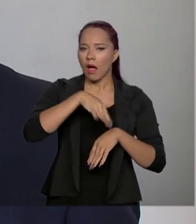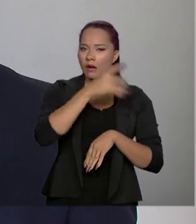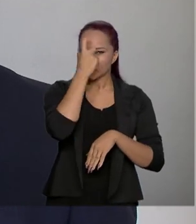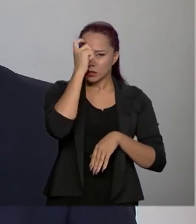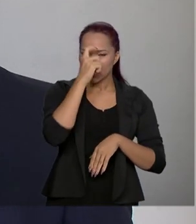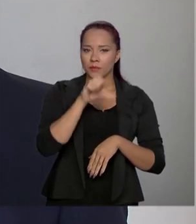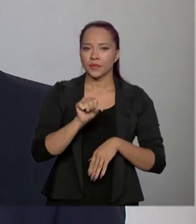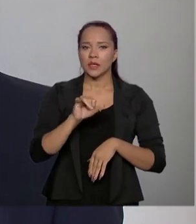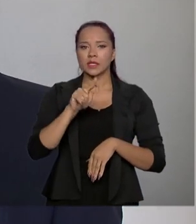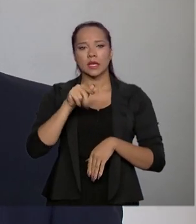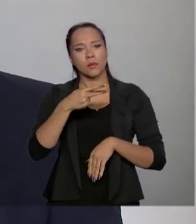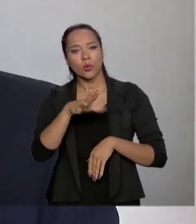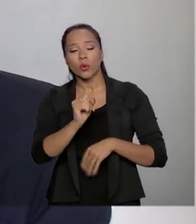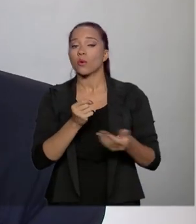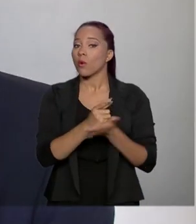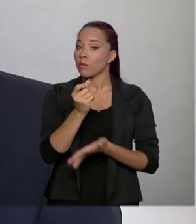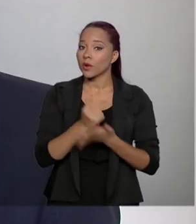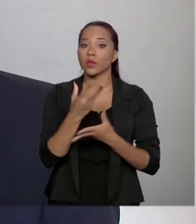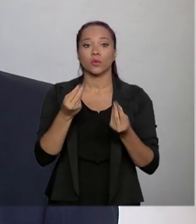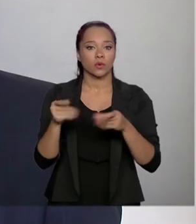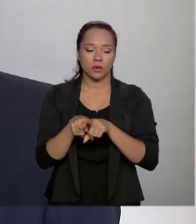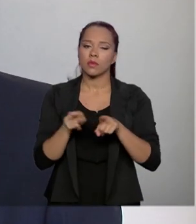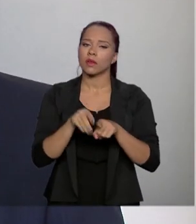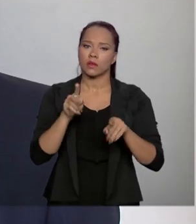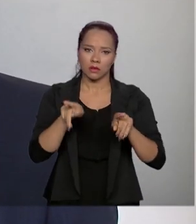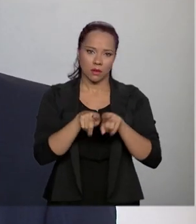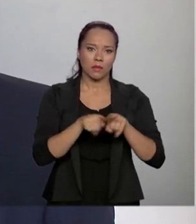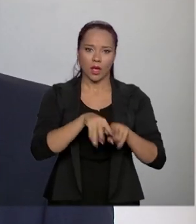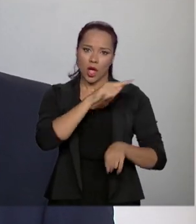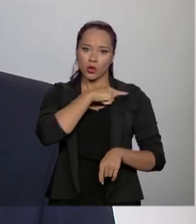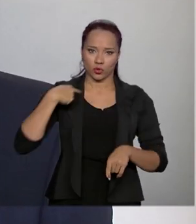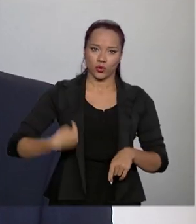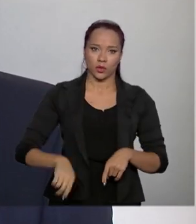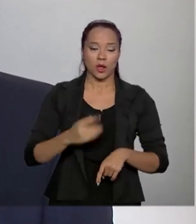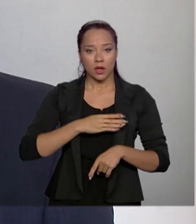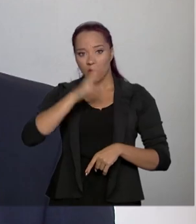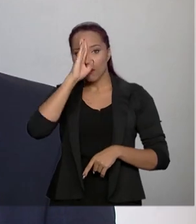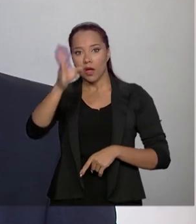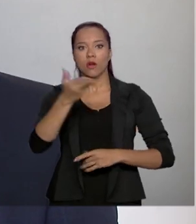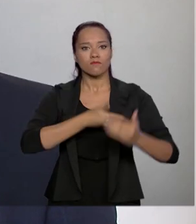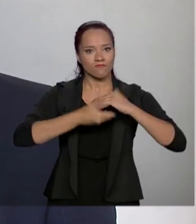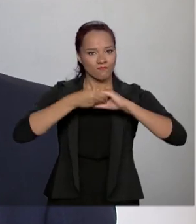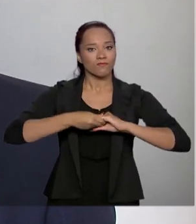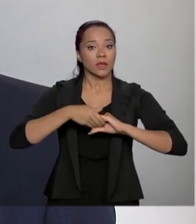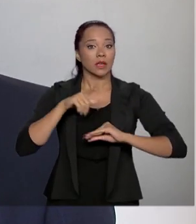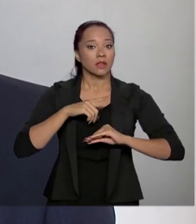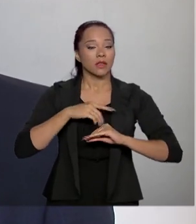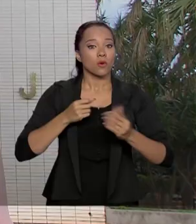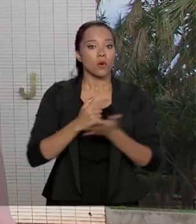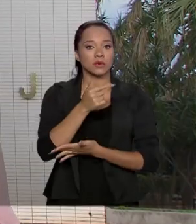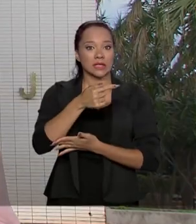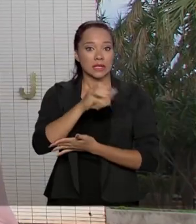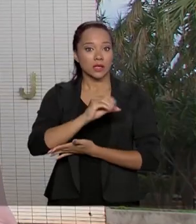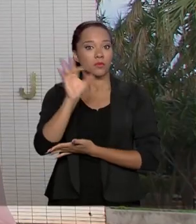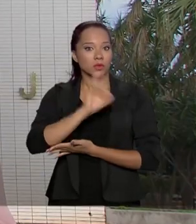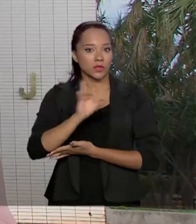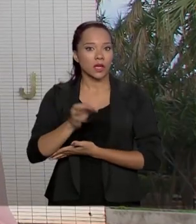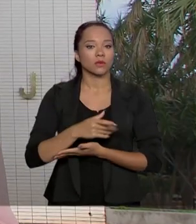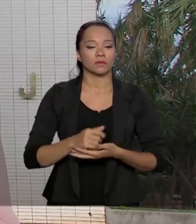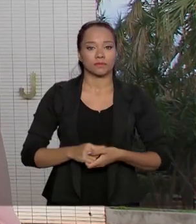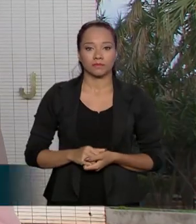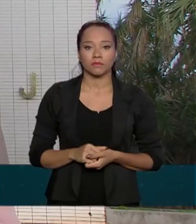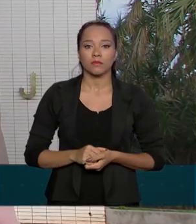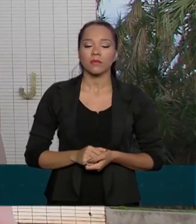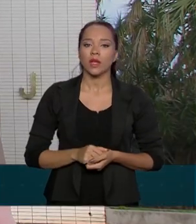Singapura, comprando muito também. Além da própria China, que é o maior parceiro que a gente tem. Ela compra aí 70% de toda a nossa exportação. Segundo o